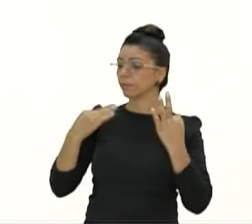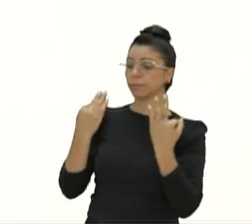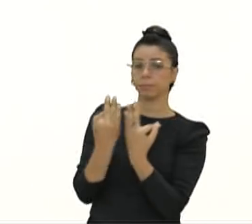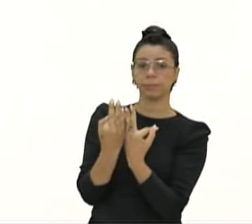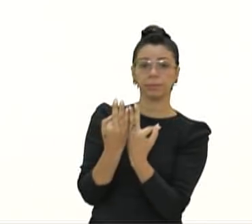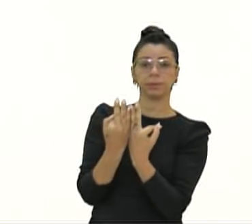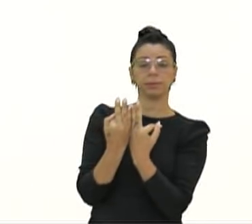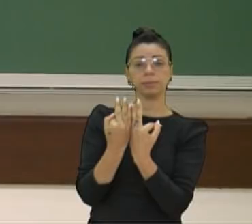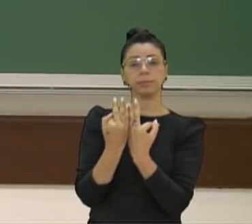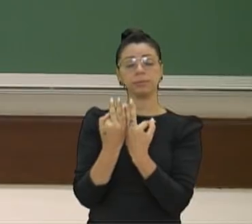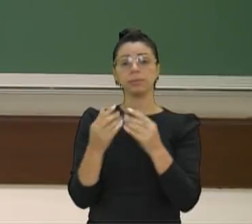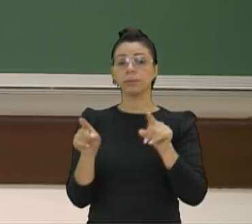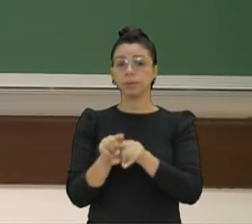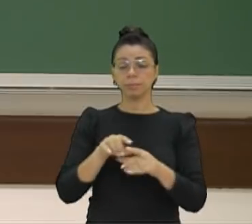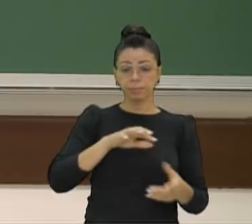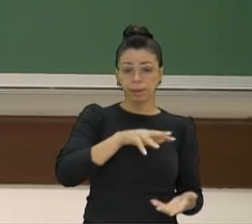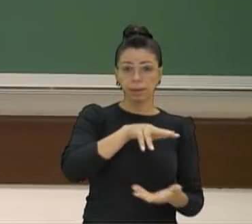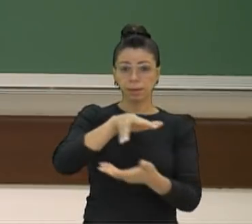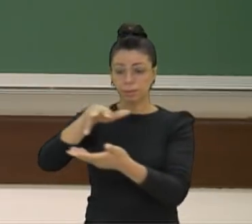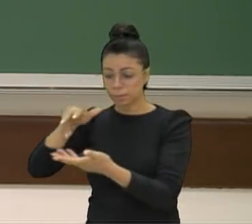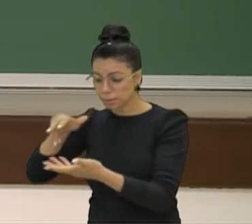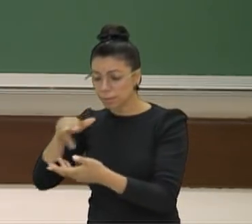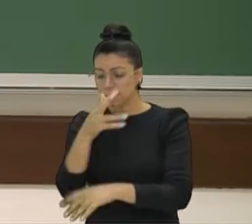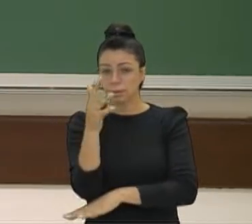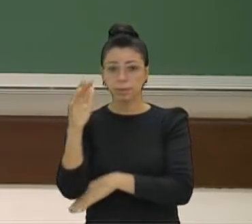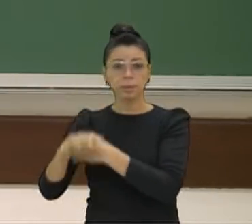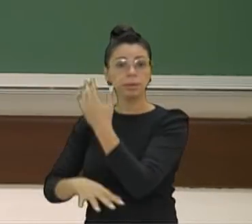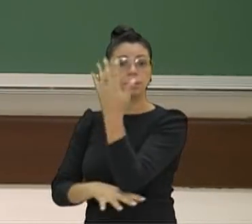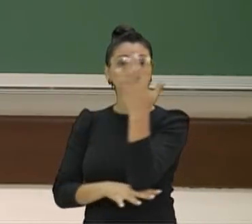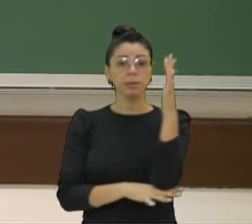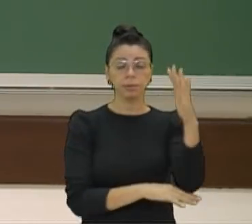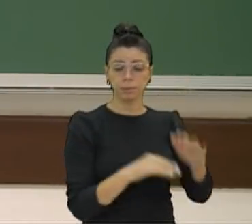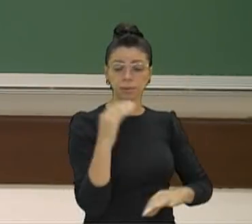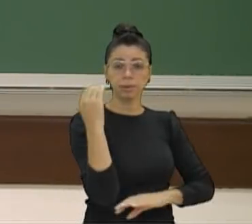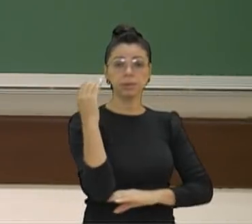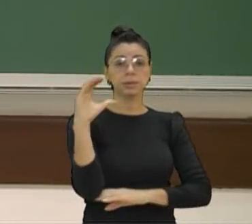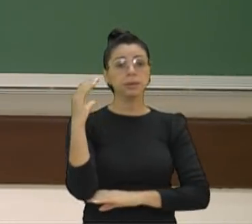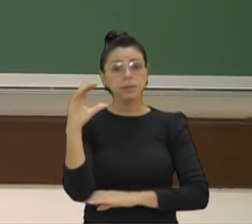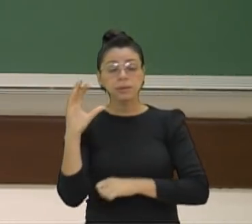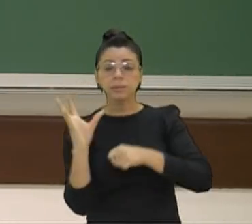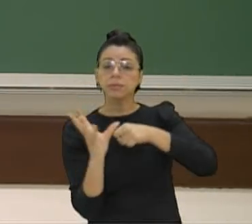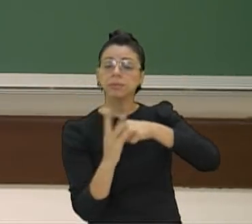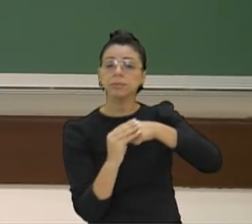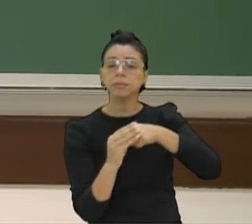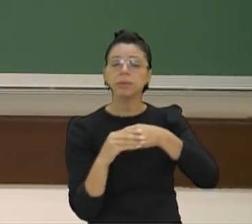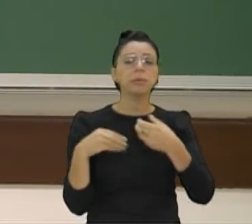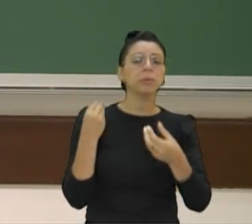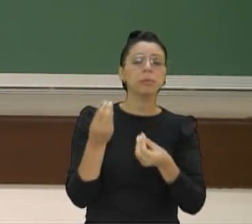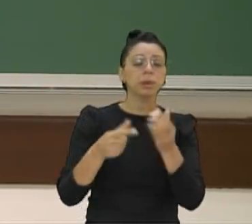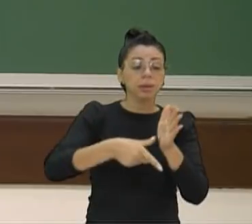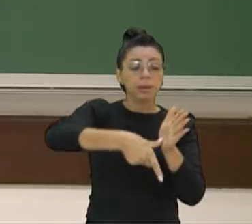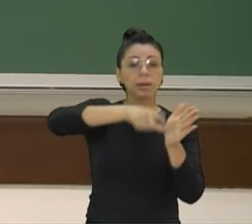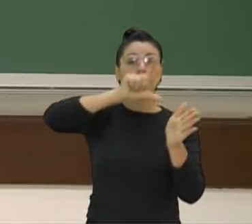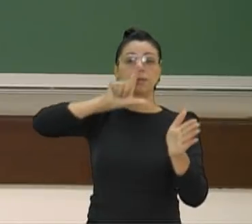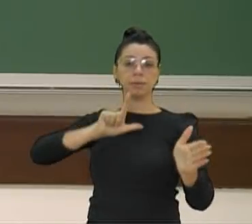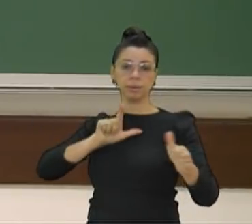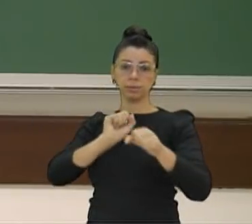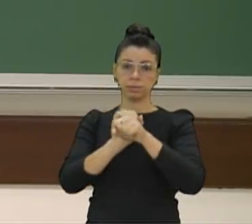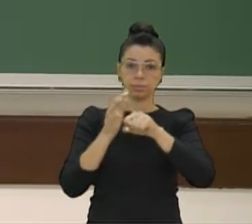família, com relação ao meio ambiente, com a ciência, tá? Com o conhecimento. Como que você era antes da